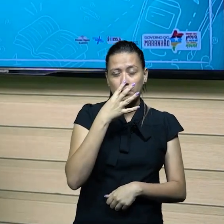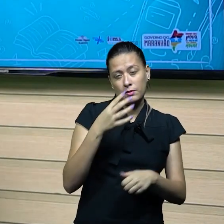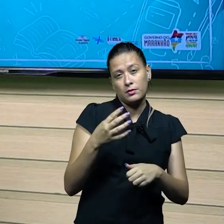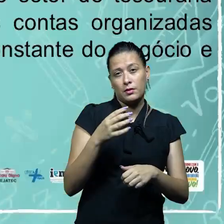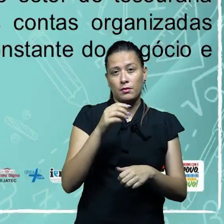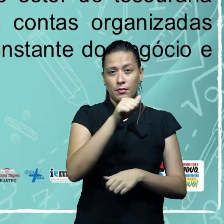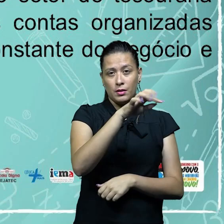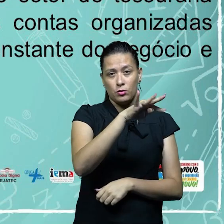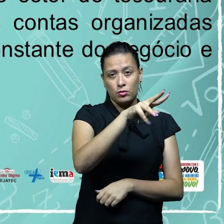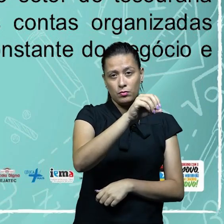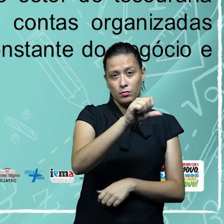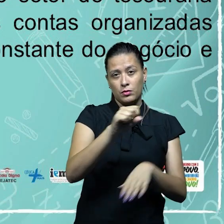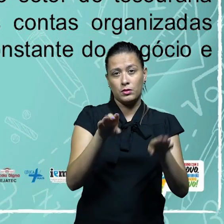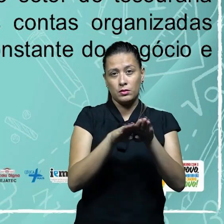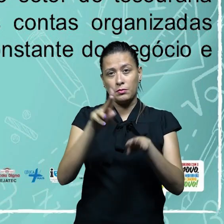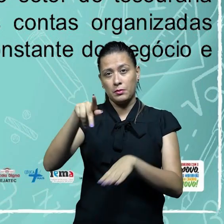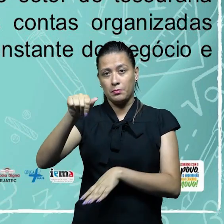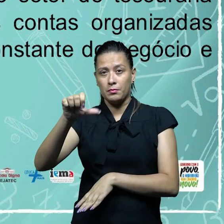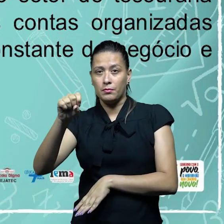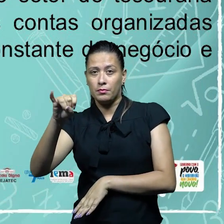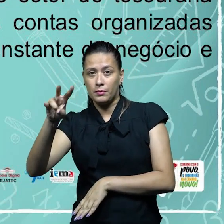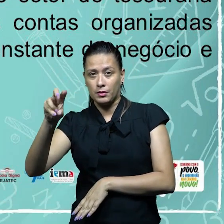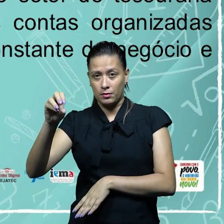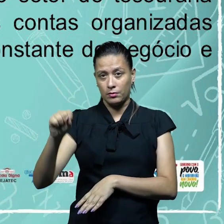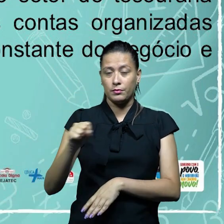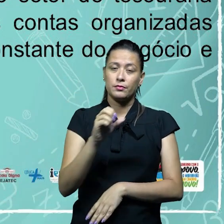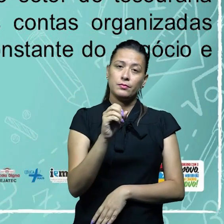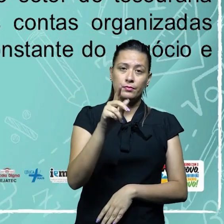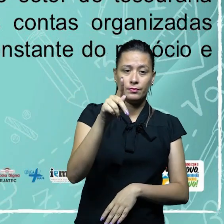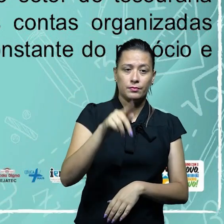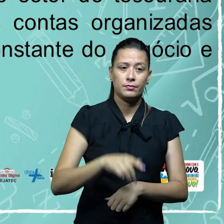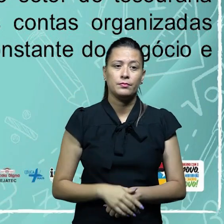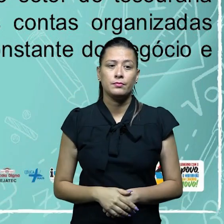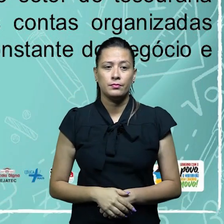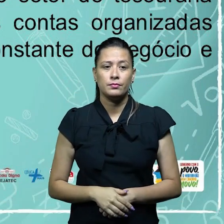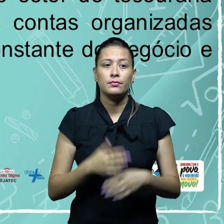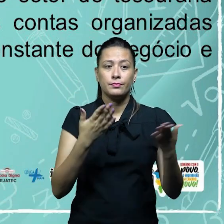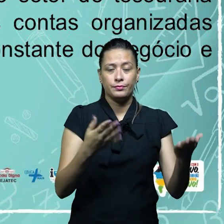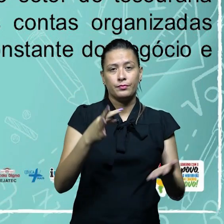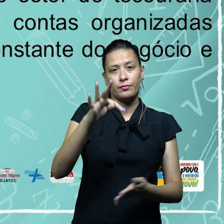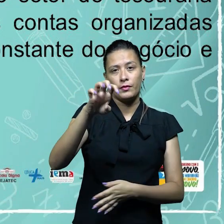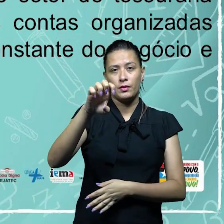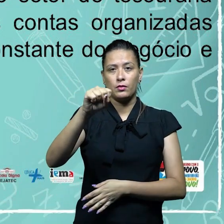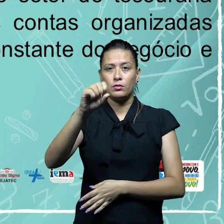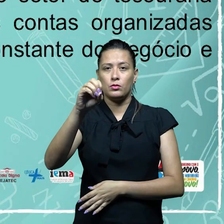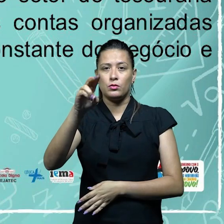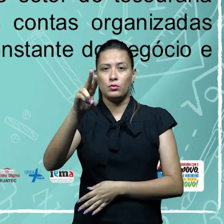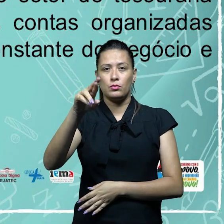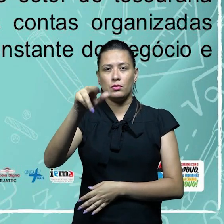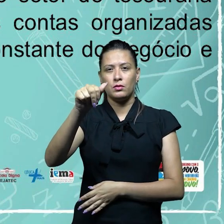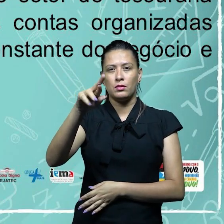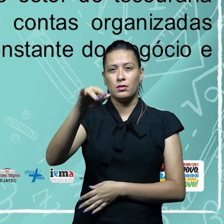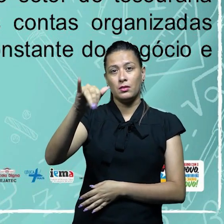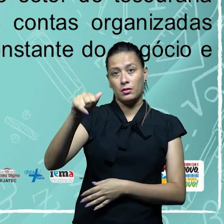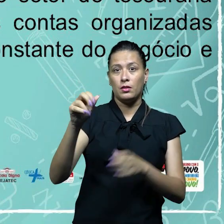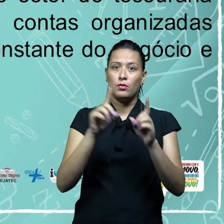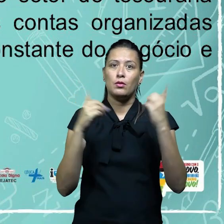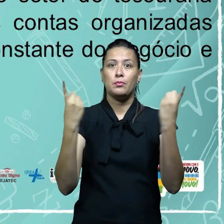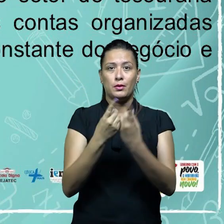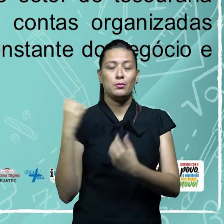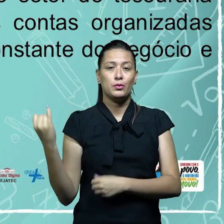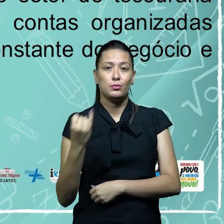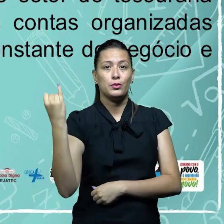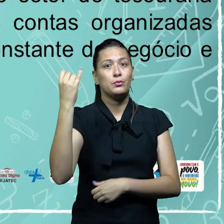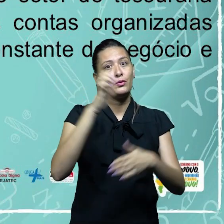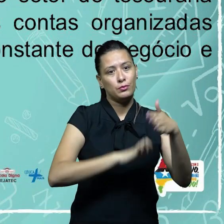certinho? A tesouraria, vamos lá, a tesouraria também é um setor muito importante para qualquer empresa. O que que diz aqui?